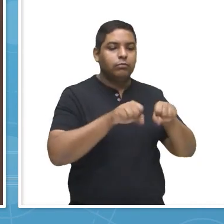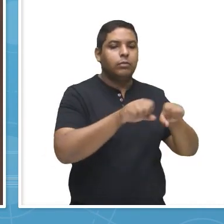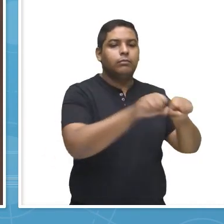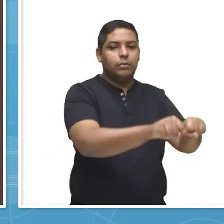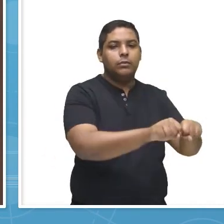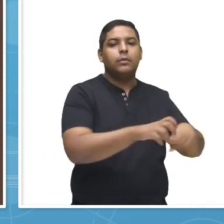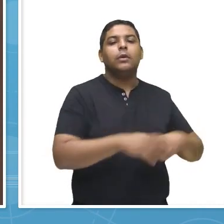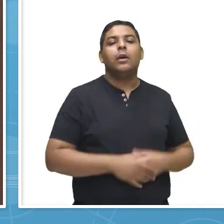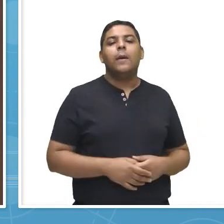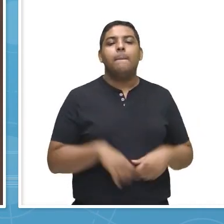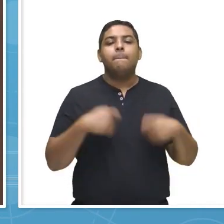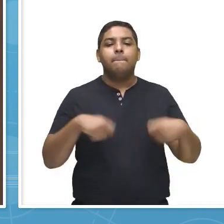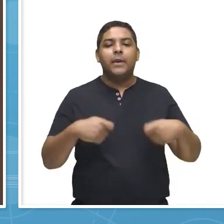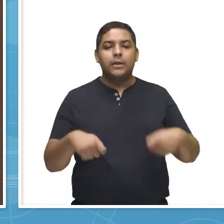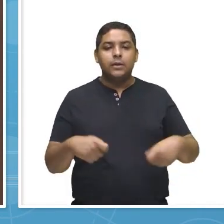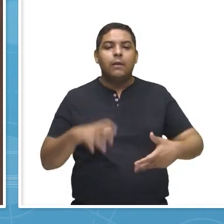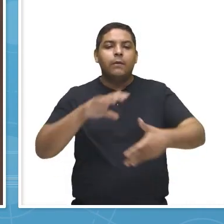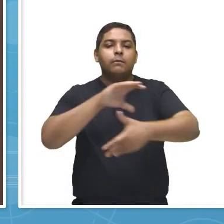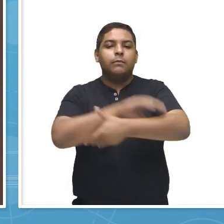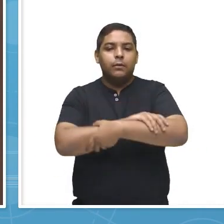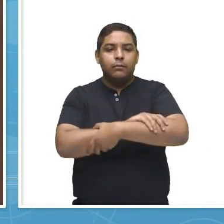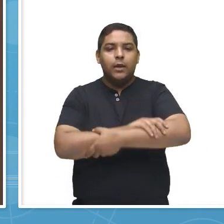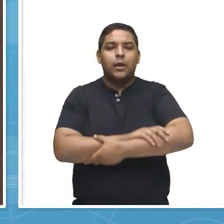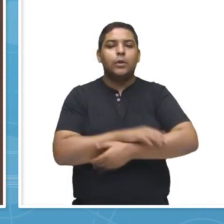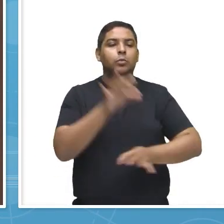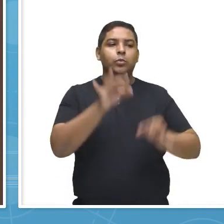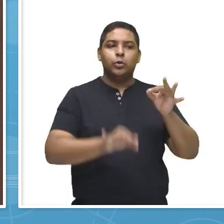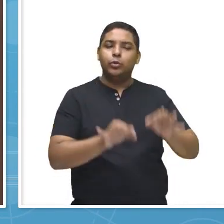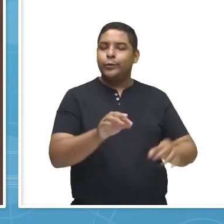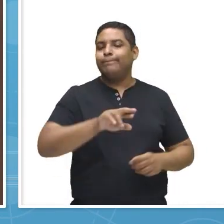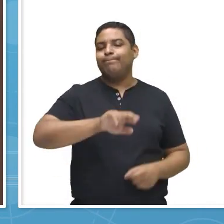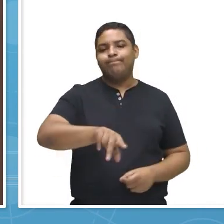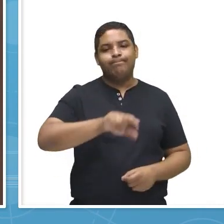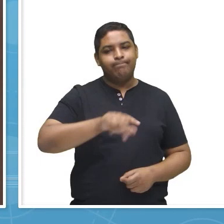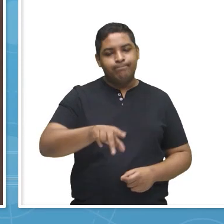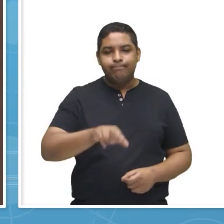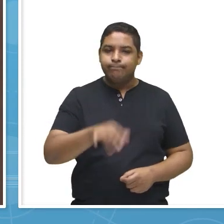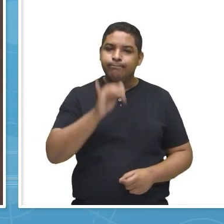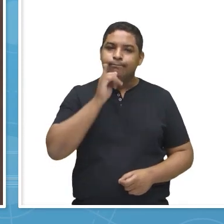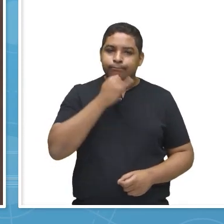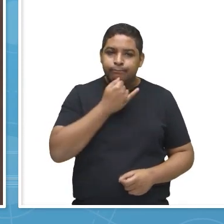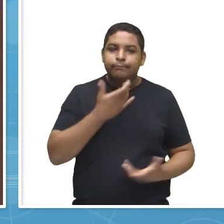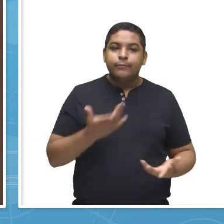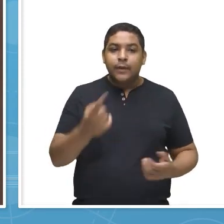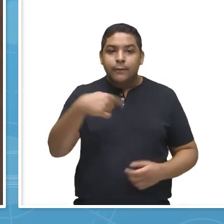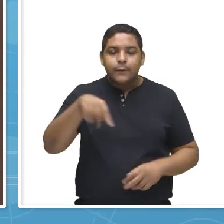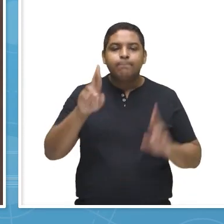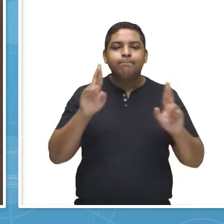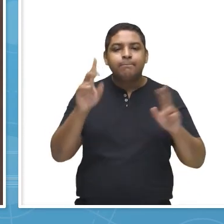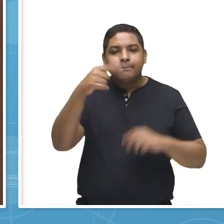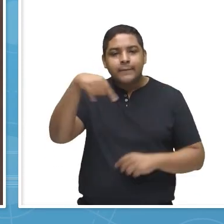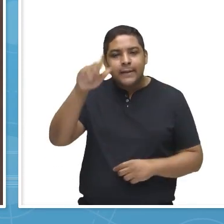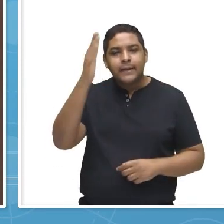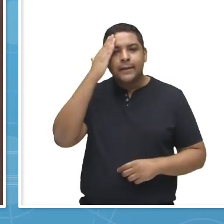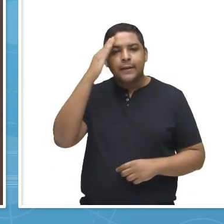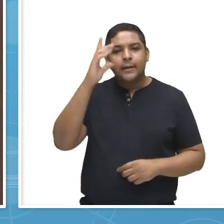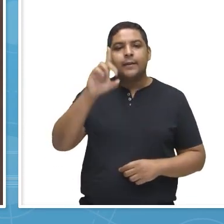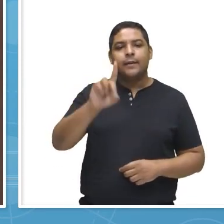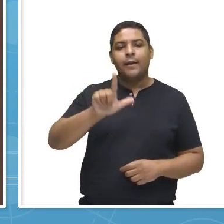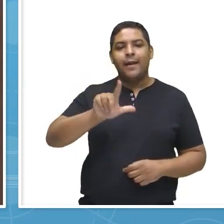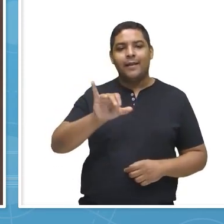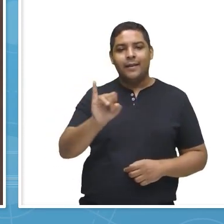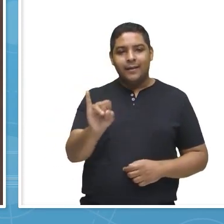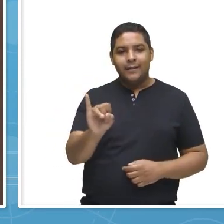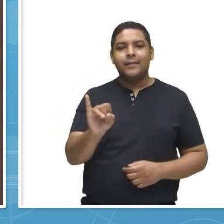cumprir esse pacto que não era tão justo, tá bom? Então, feito isso, eu espero que vocês tenham entendido. Nós vamos agora para a nossa